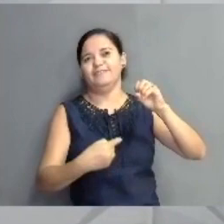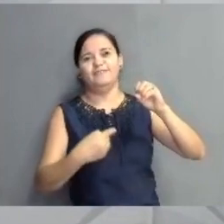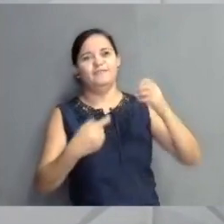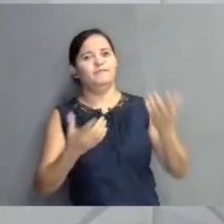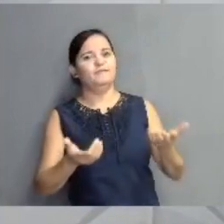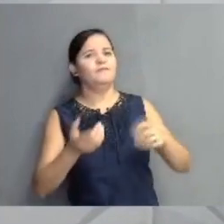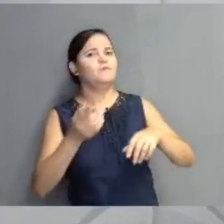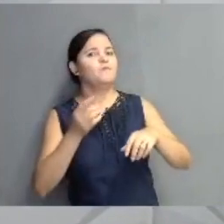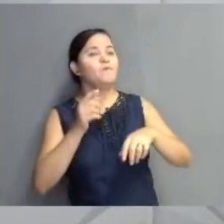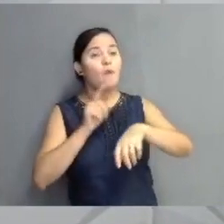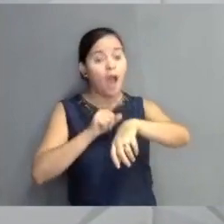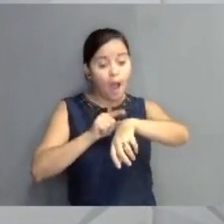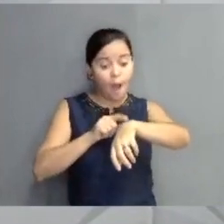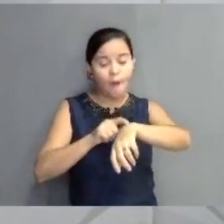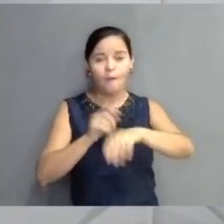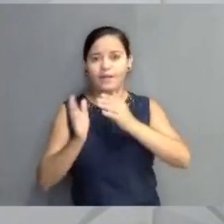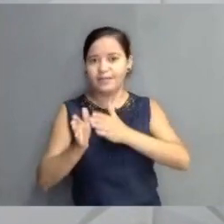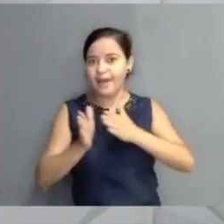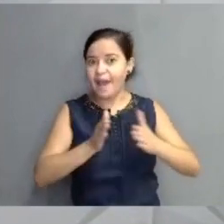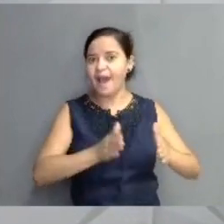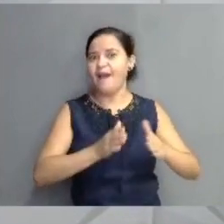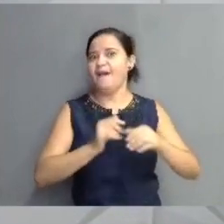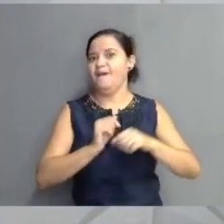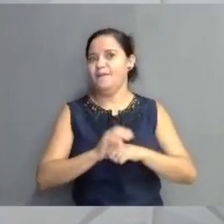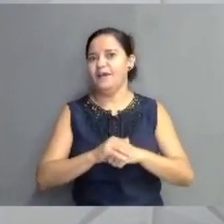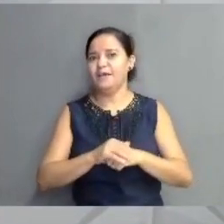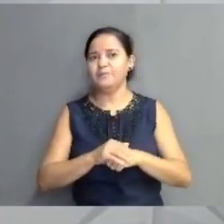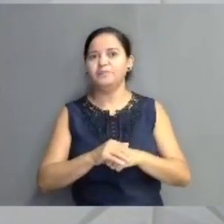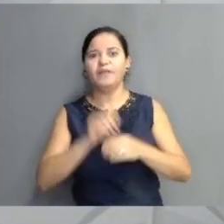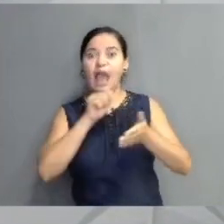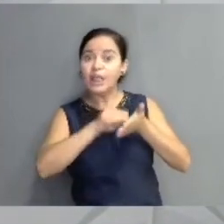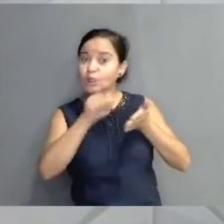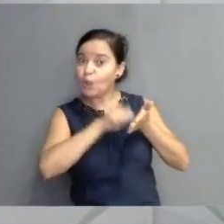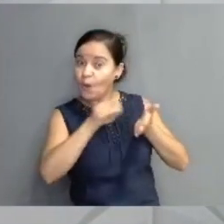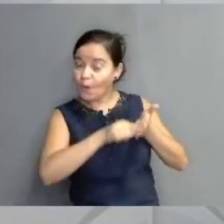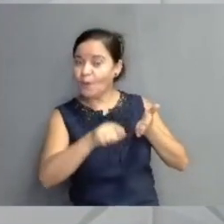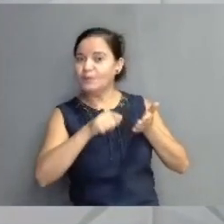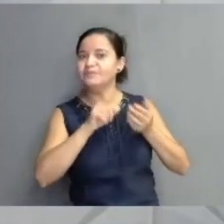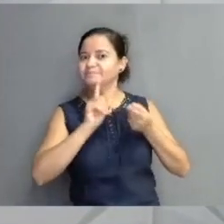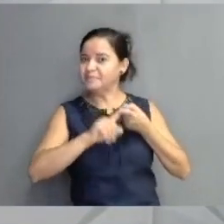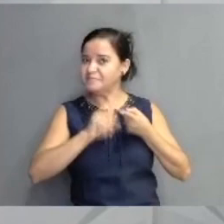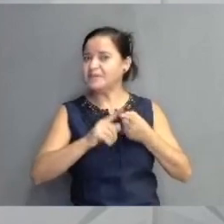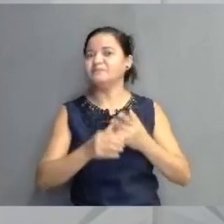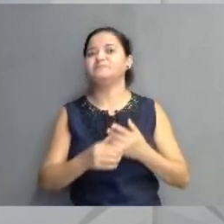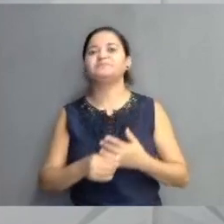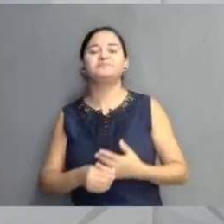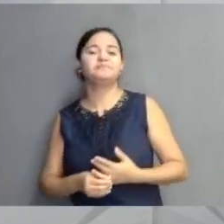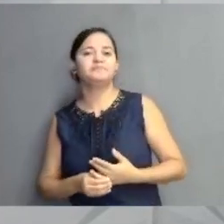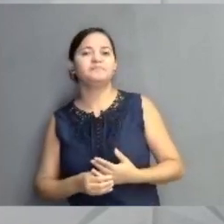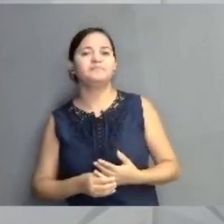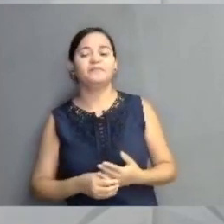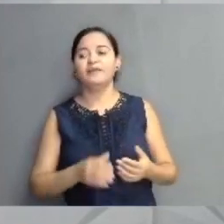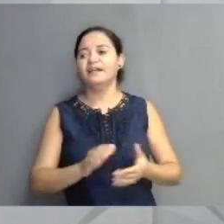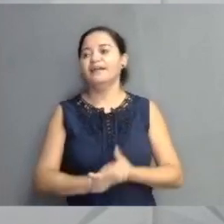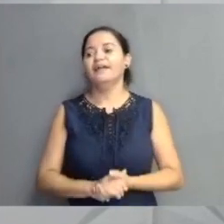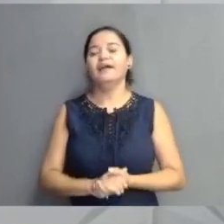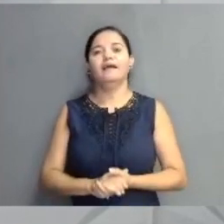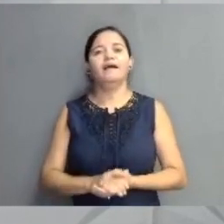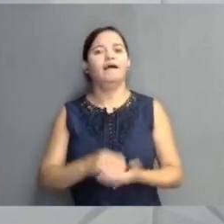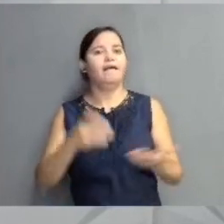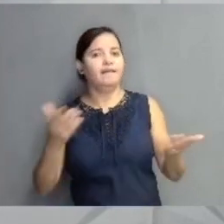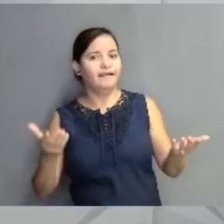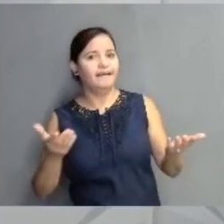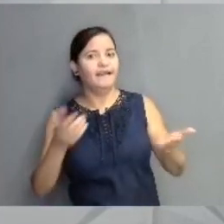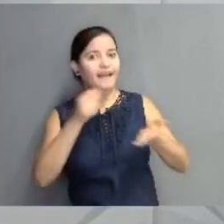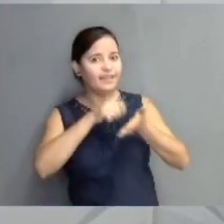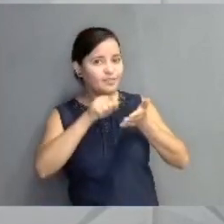com o horário da aula, faça sua grade de horário. Anote também, não é, em seu material as dicas, né,